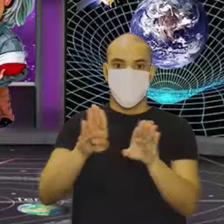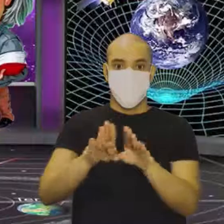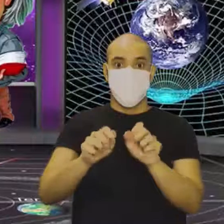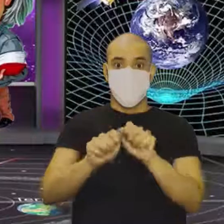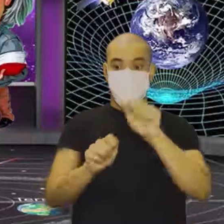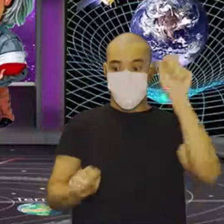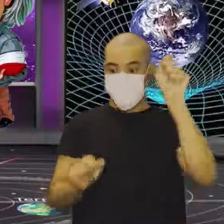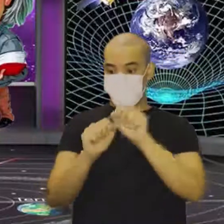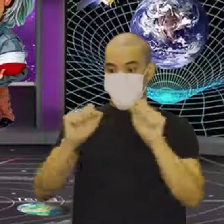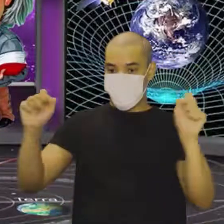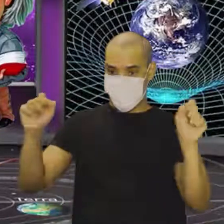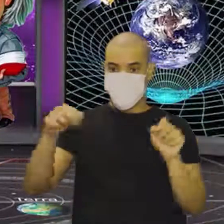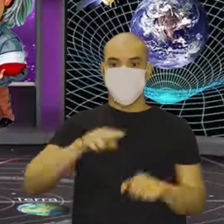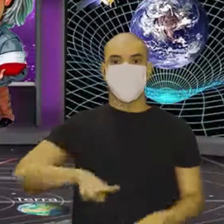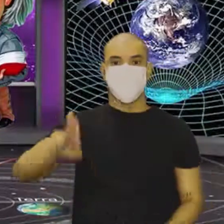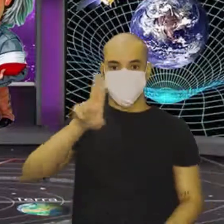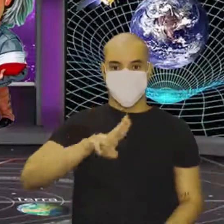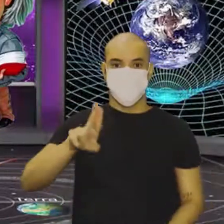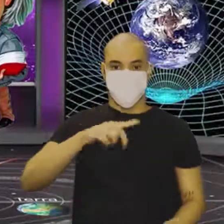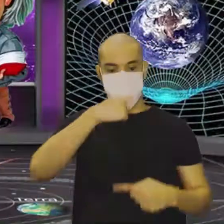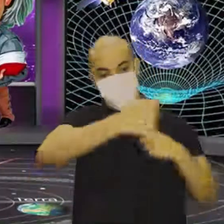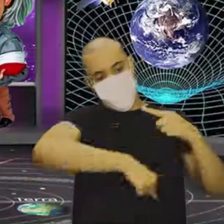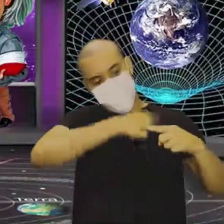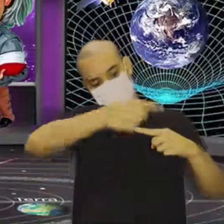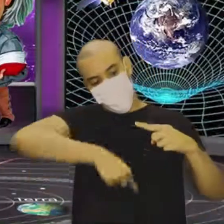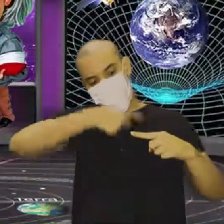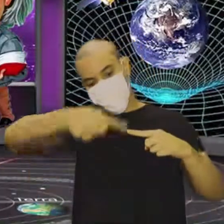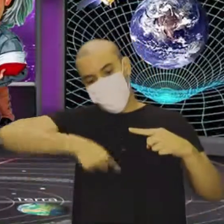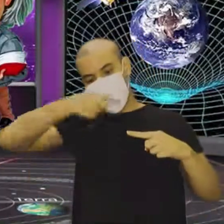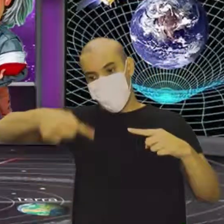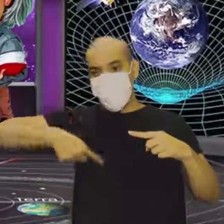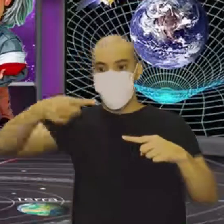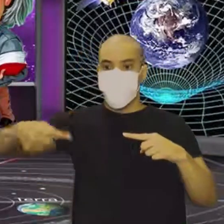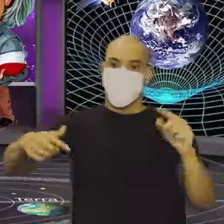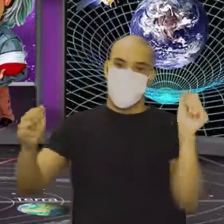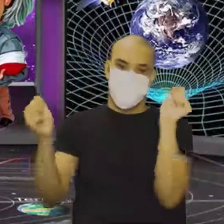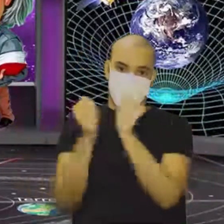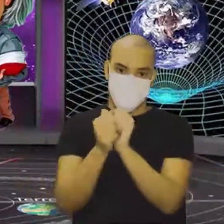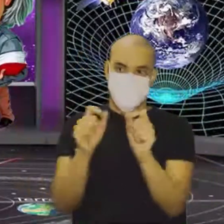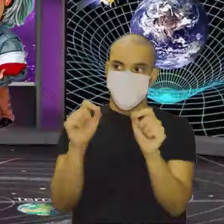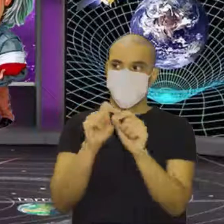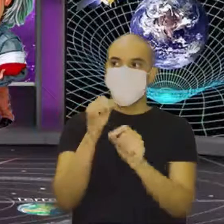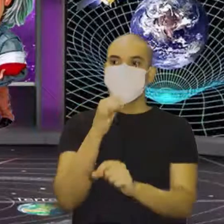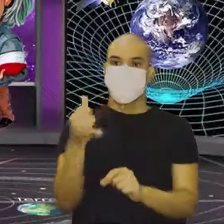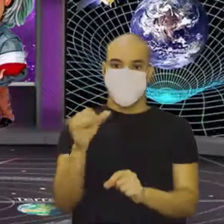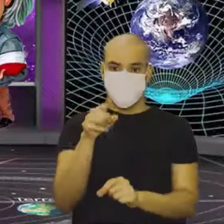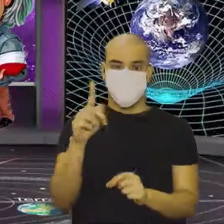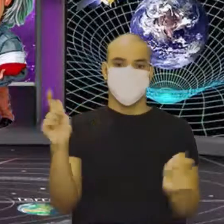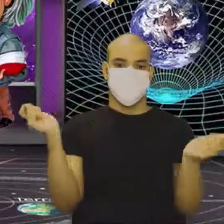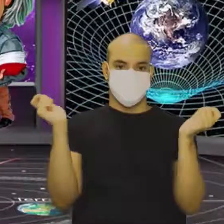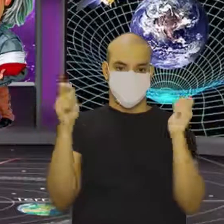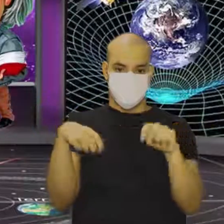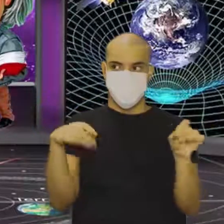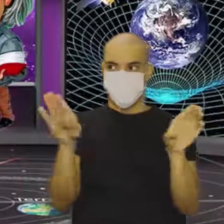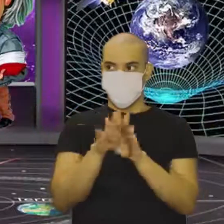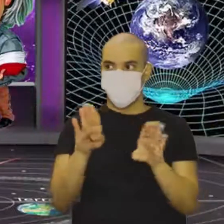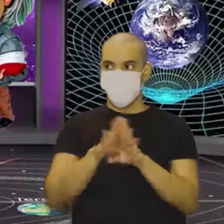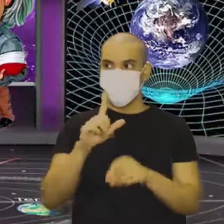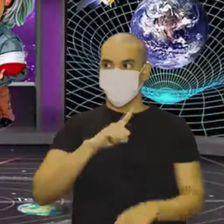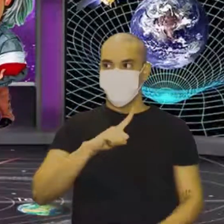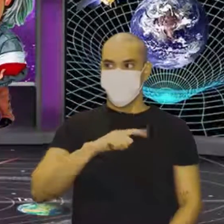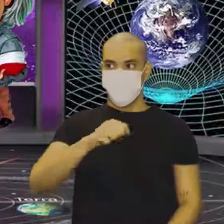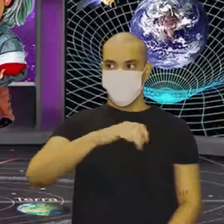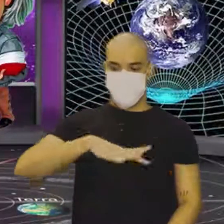bem grandões, que é justamente esses emaranhamento de fios aí, quando você passa corrente, eu falei para vocês que gera